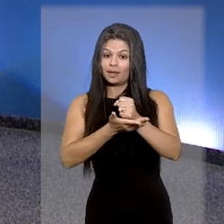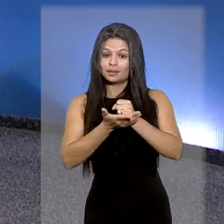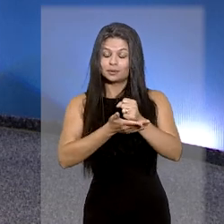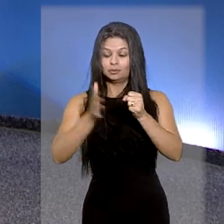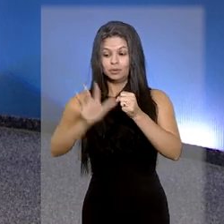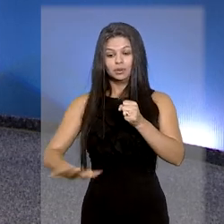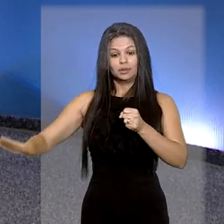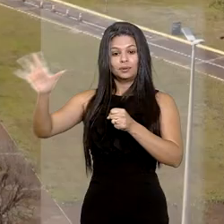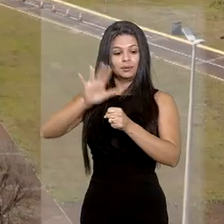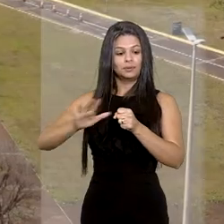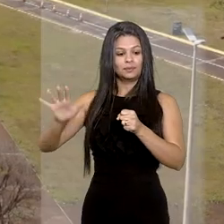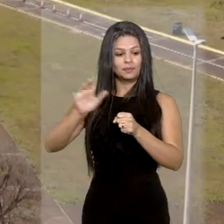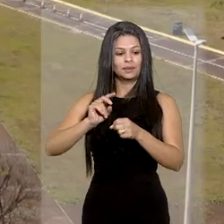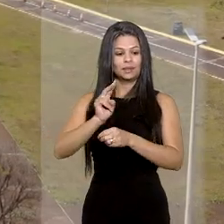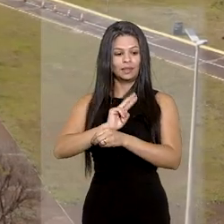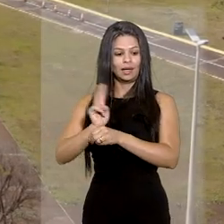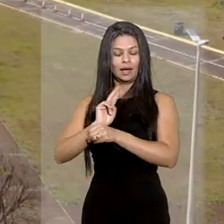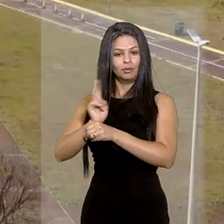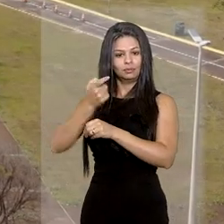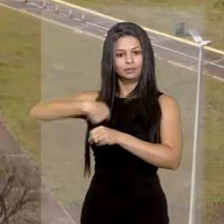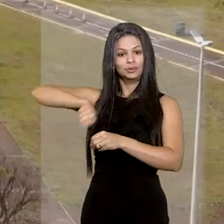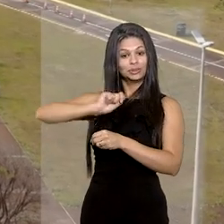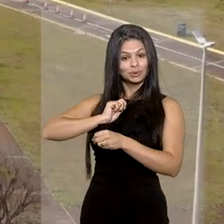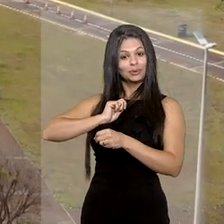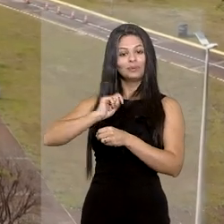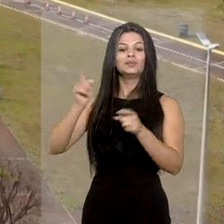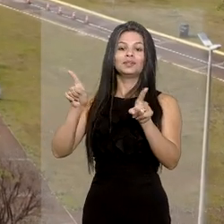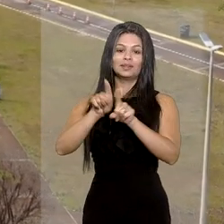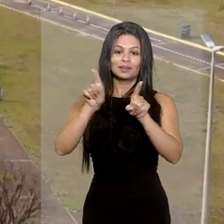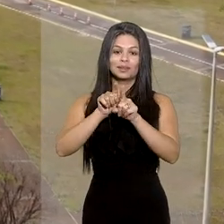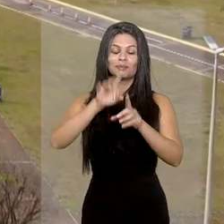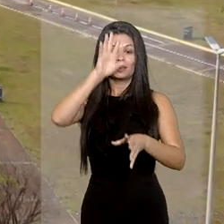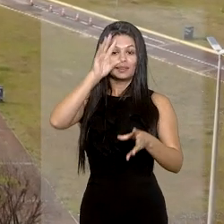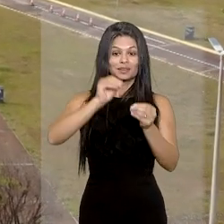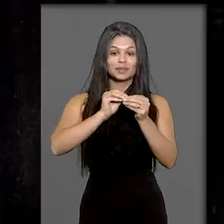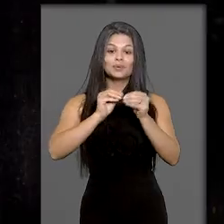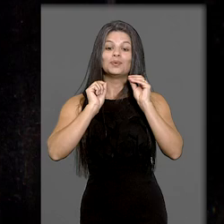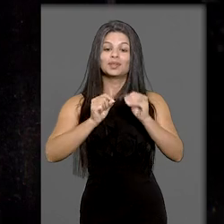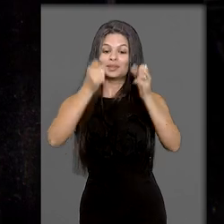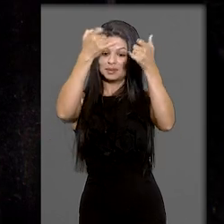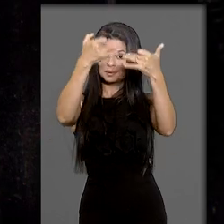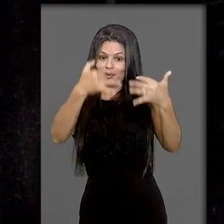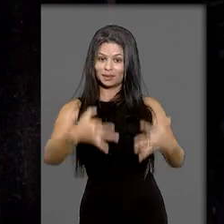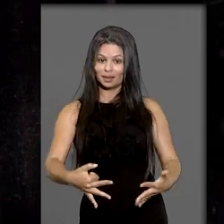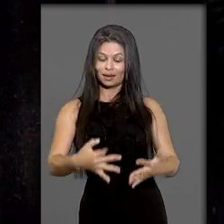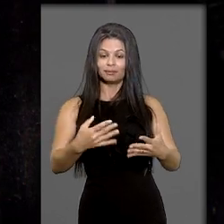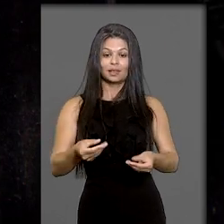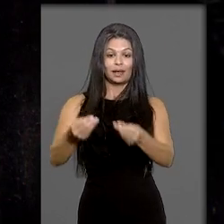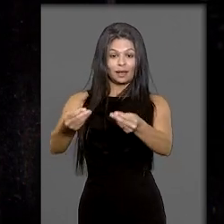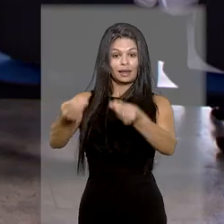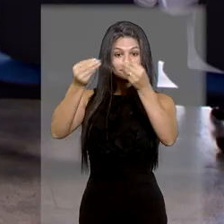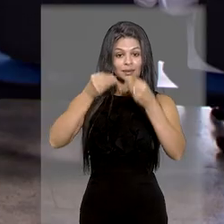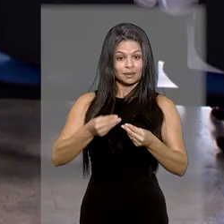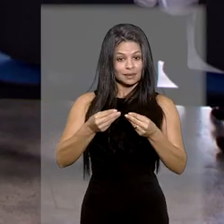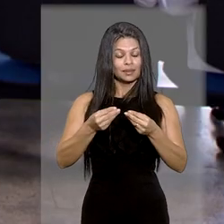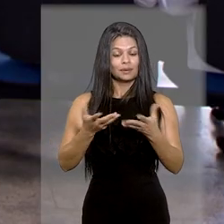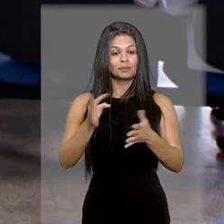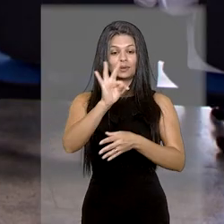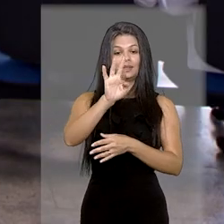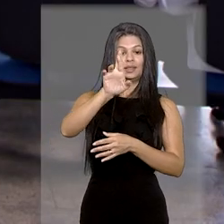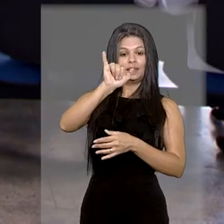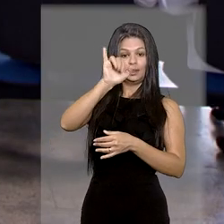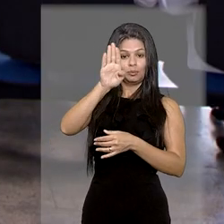auditores fiscais o colegiado julgou procedente ação rescisória para declarar que a gratificação de atividade tributária